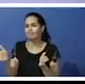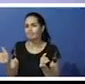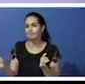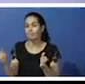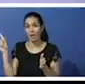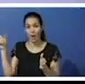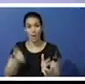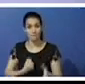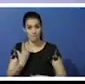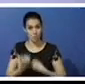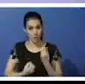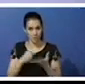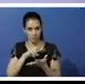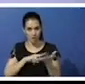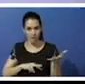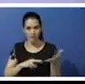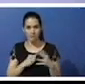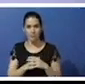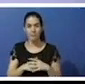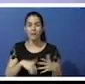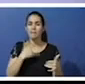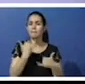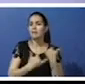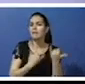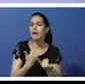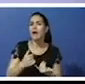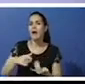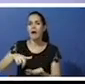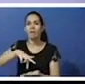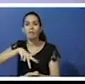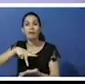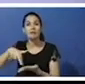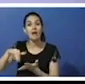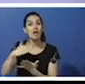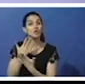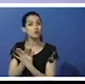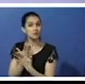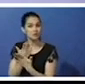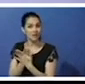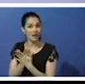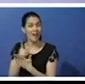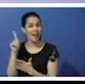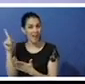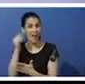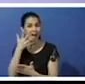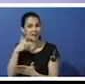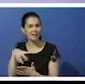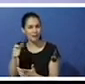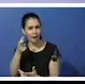poema está aqui e eu vou ler. Brincar, dançar e estudar. Essa é a criança esperta, que tudo